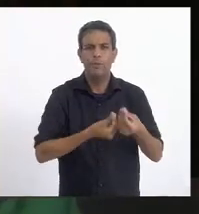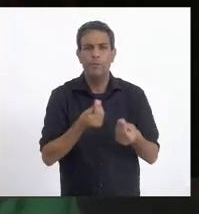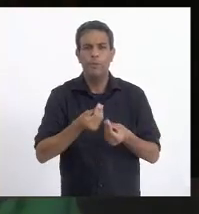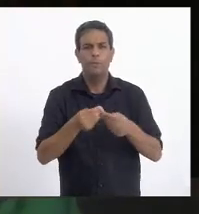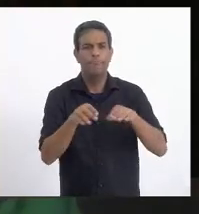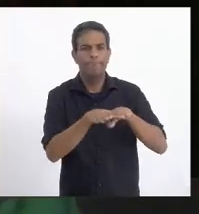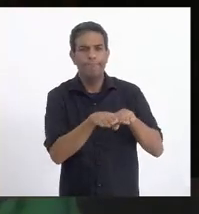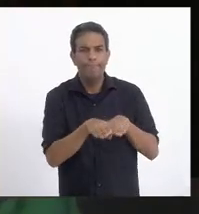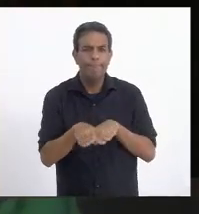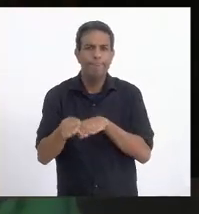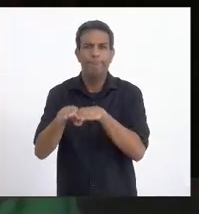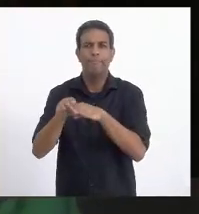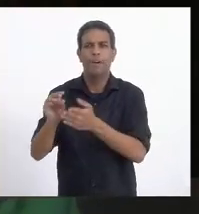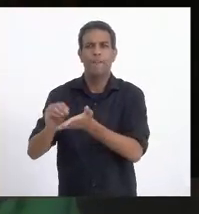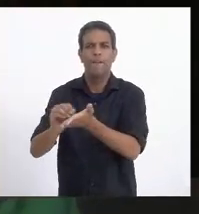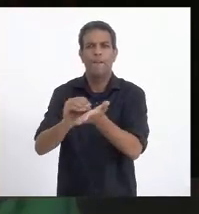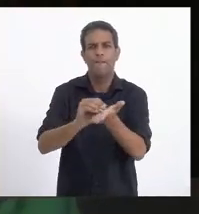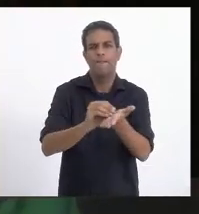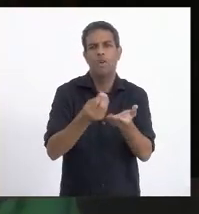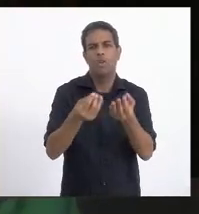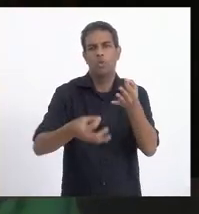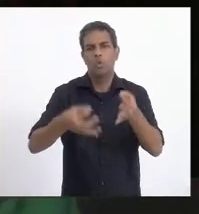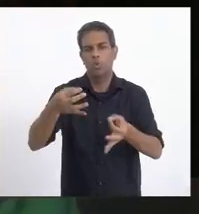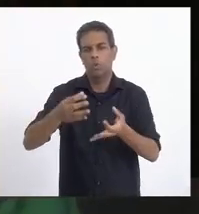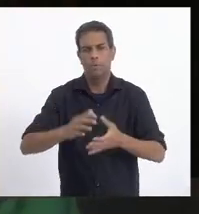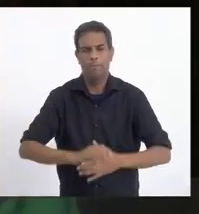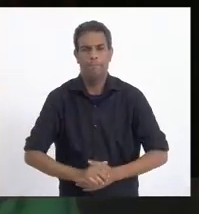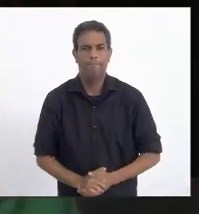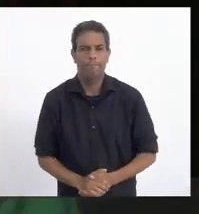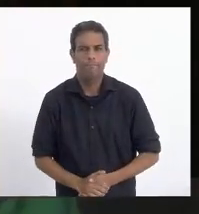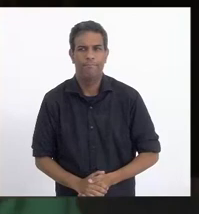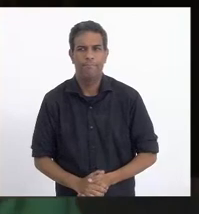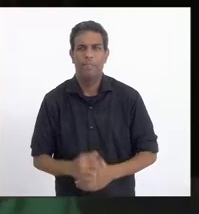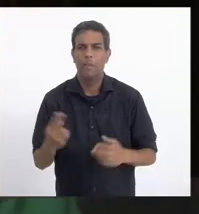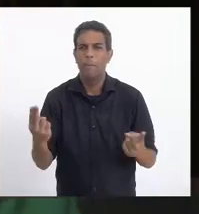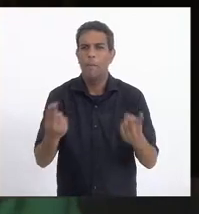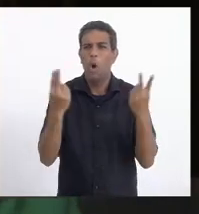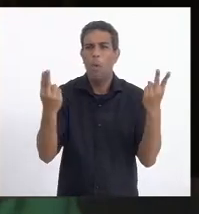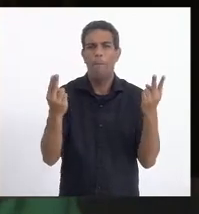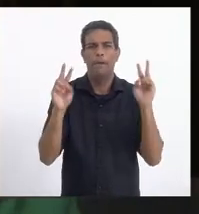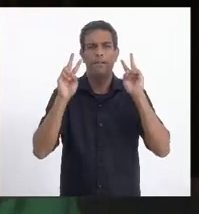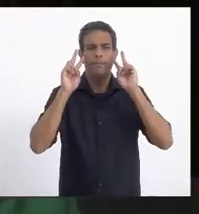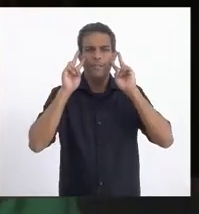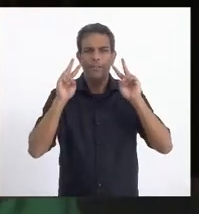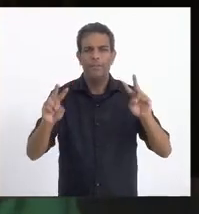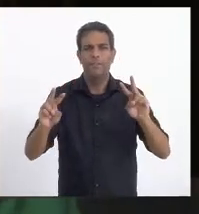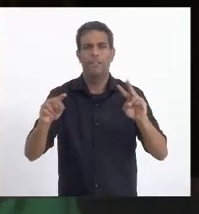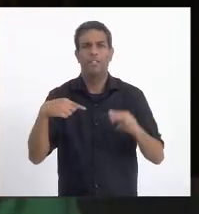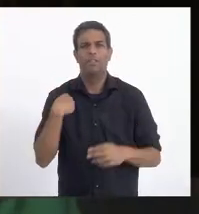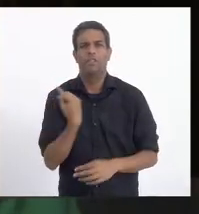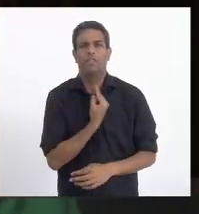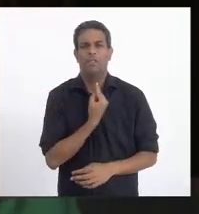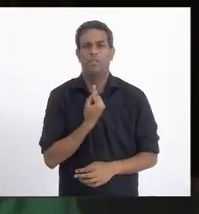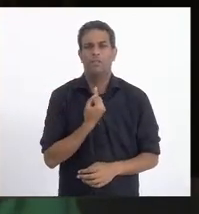reparar essa injustiça essas injustiças podem nos comparar de forças armadas a nossa realidade